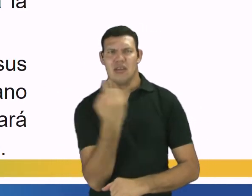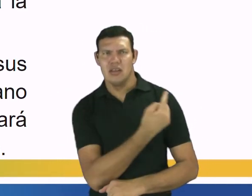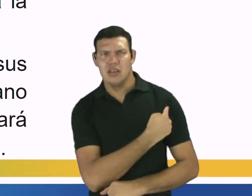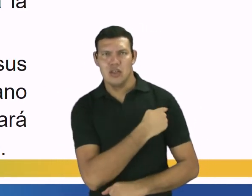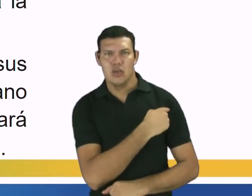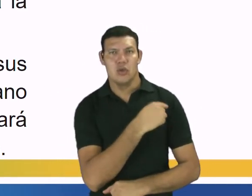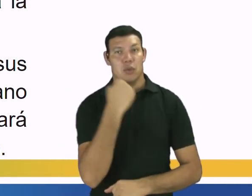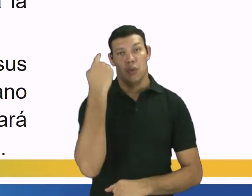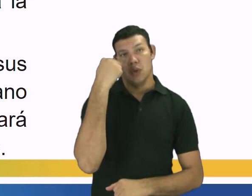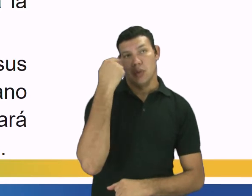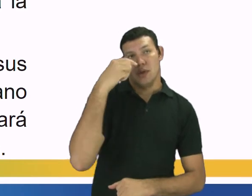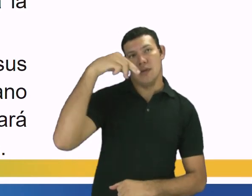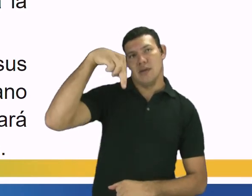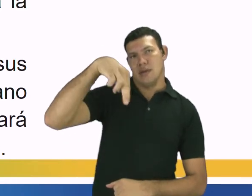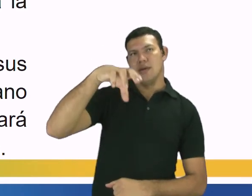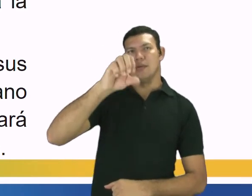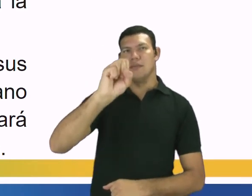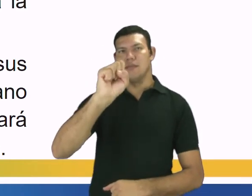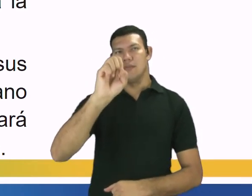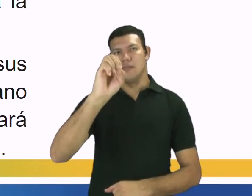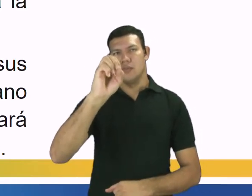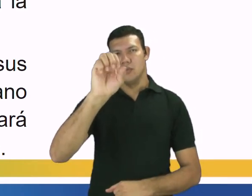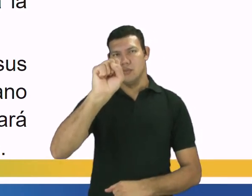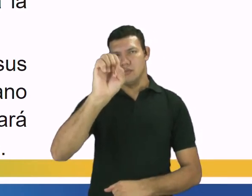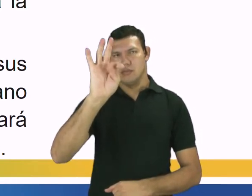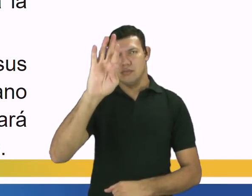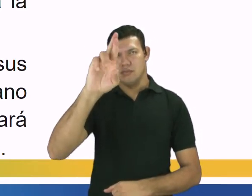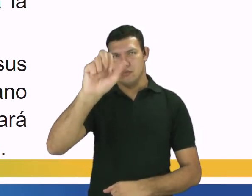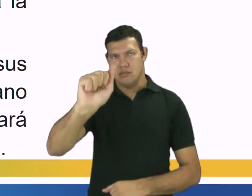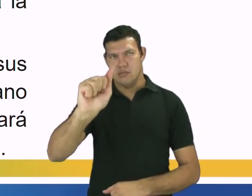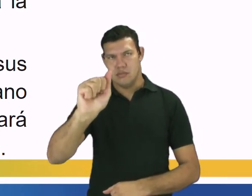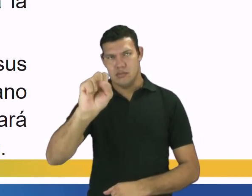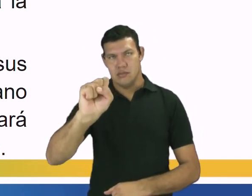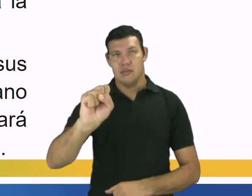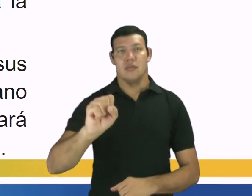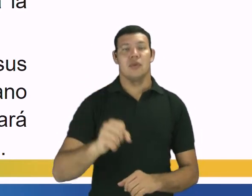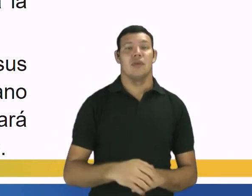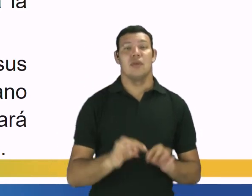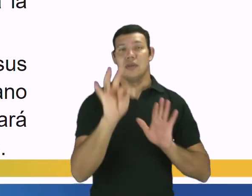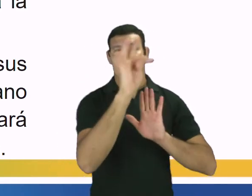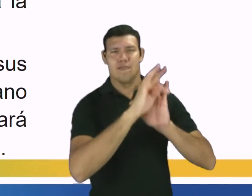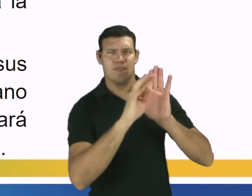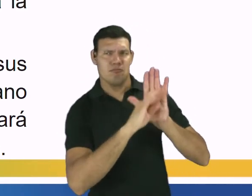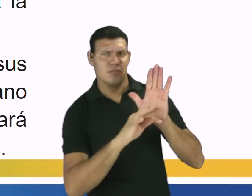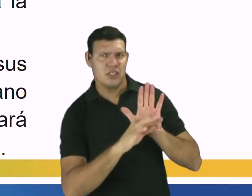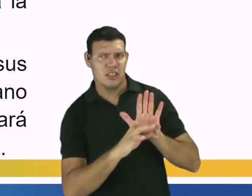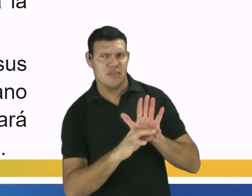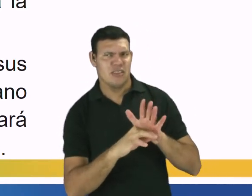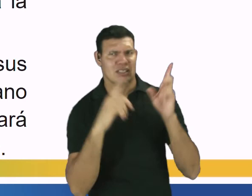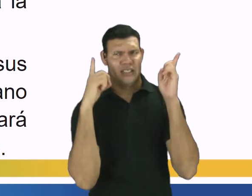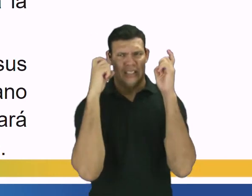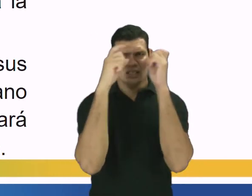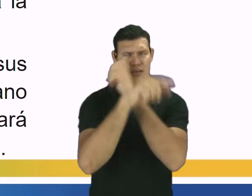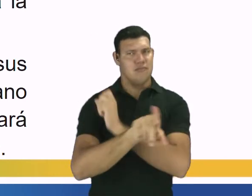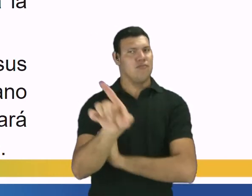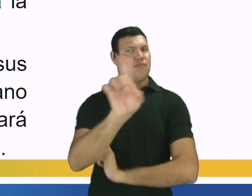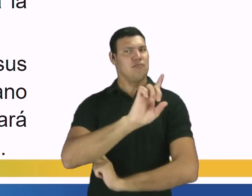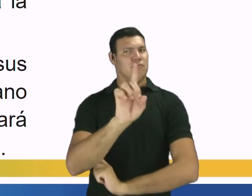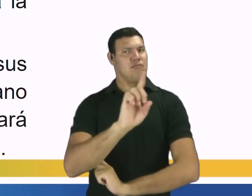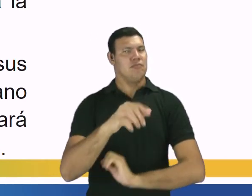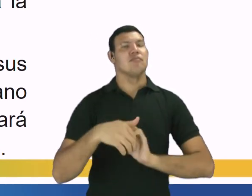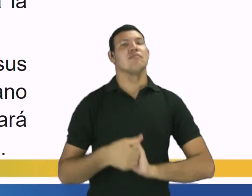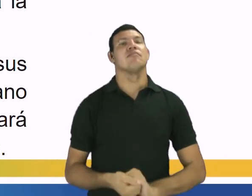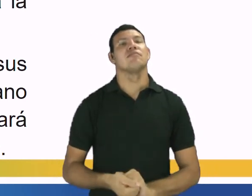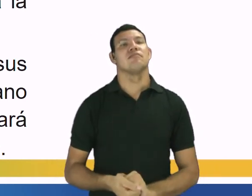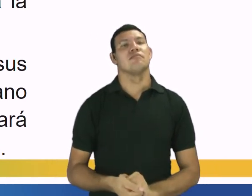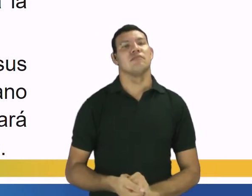pessoal, nosotros. Observem que nós temos que prestar atenção. O texto não está difícil de entender, mas essas palavrinhas,